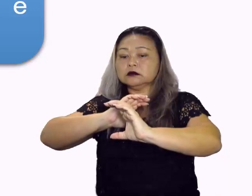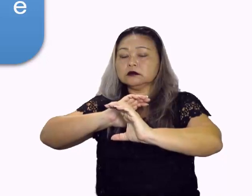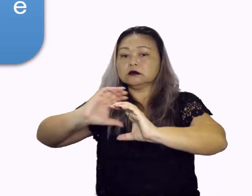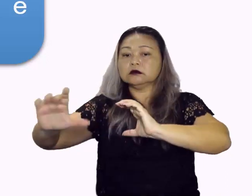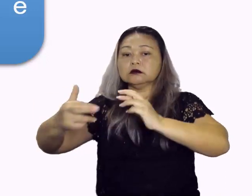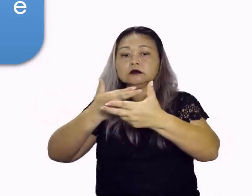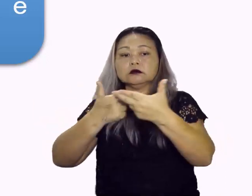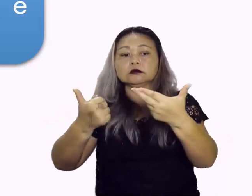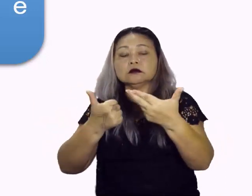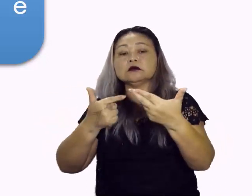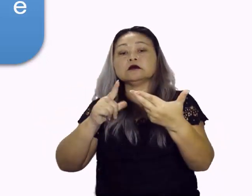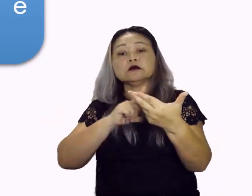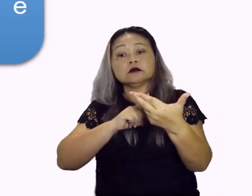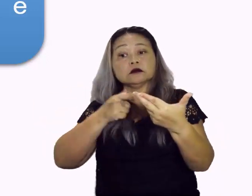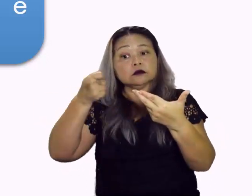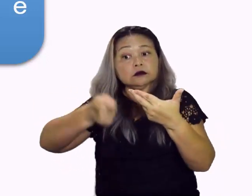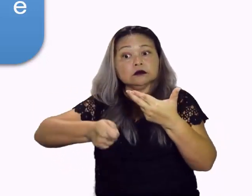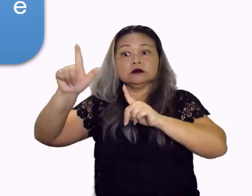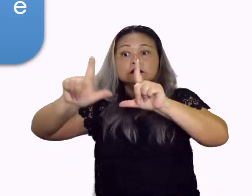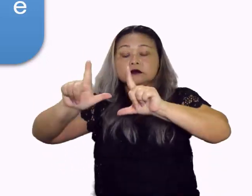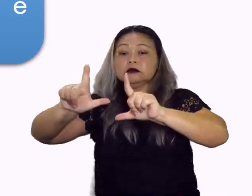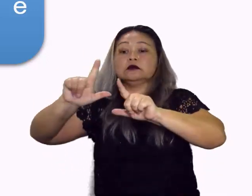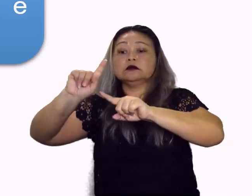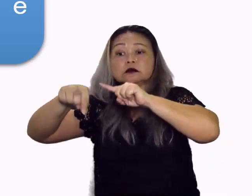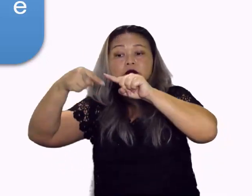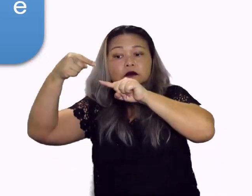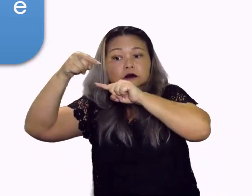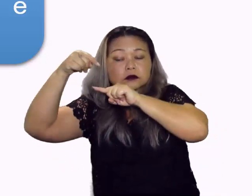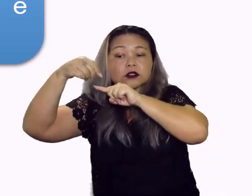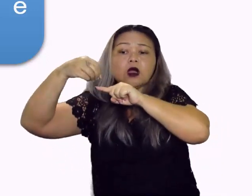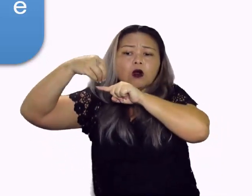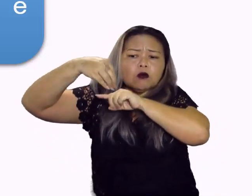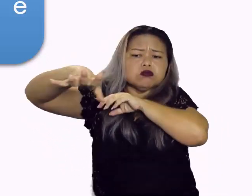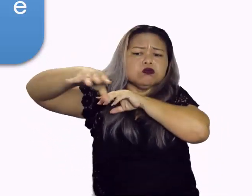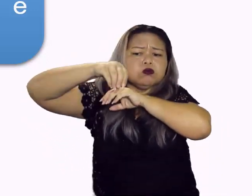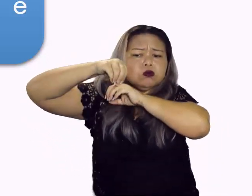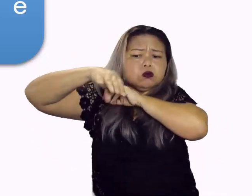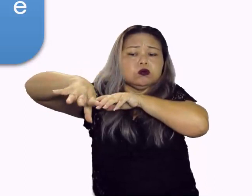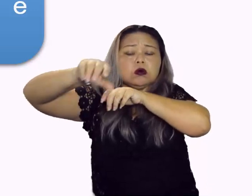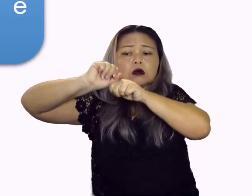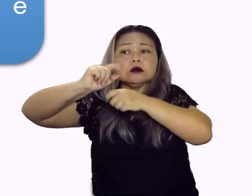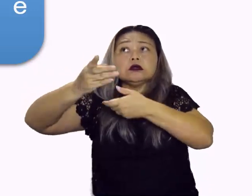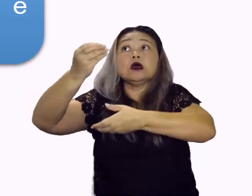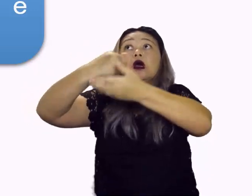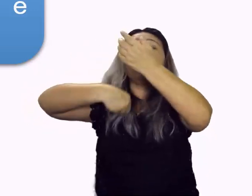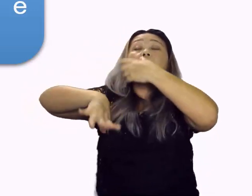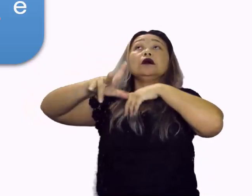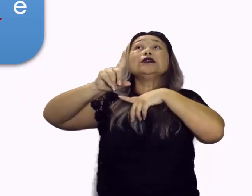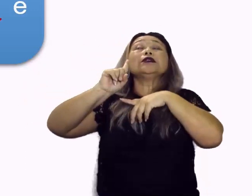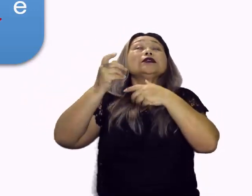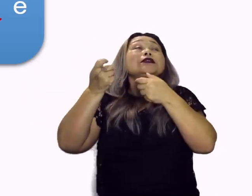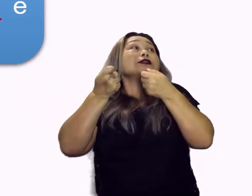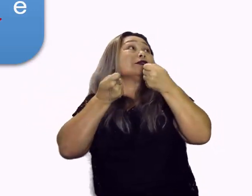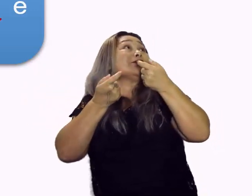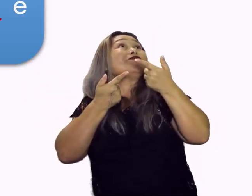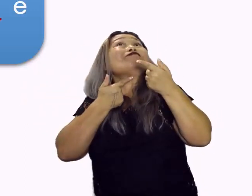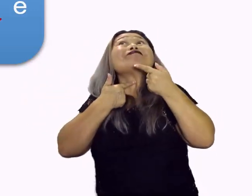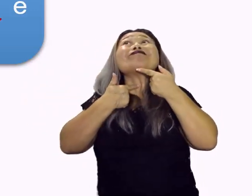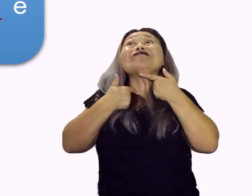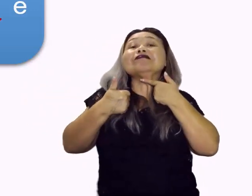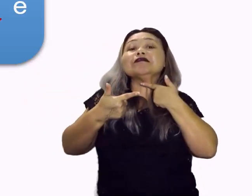de massa trabalham em cima dos anseios, ó, que existe em nossa natureza inconsciente